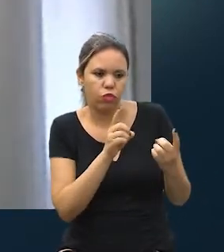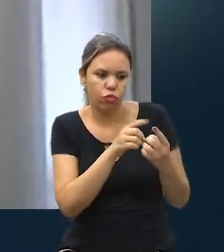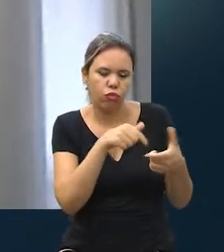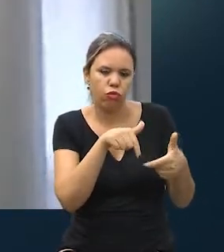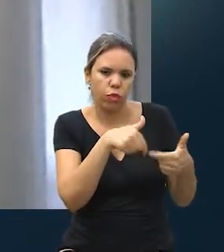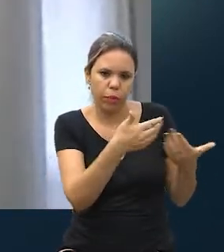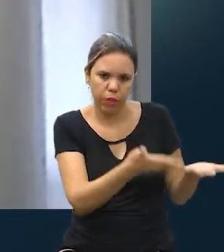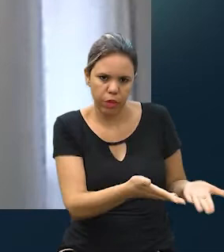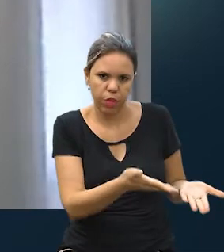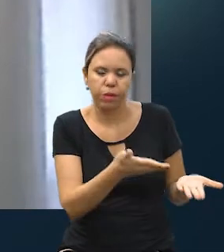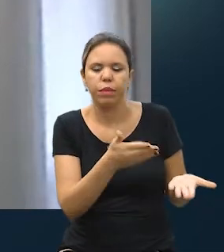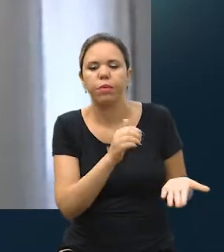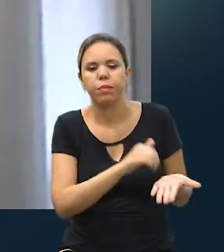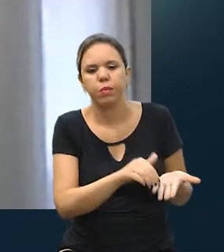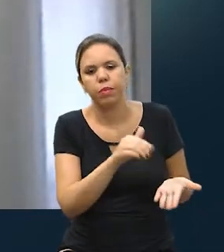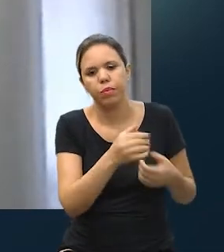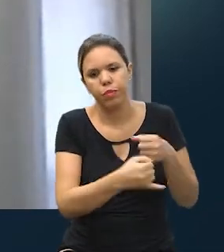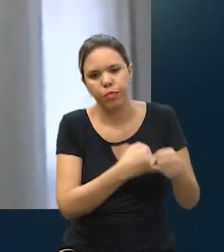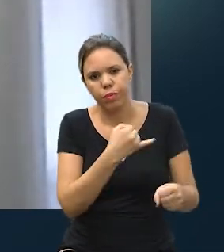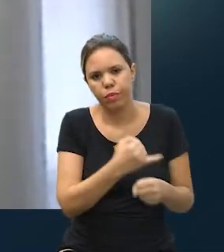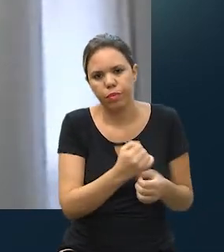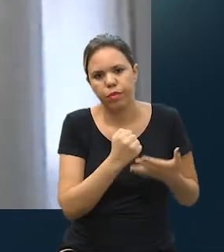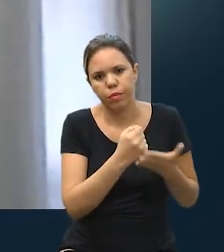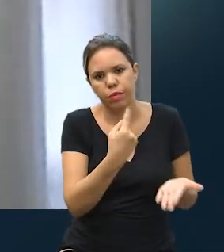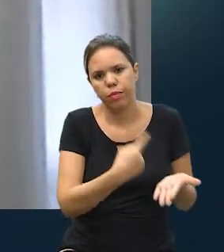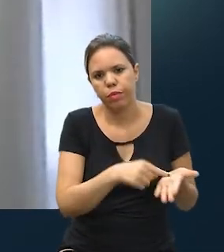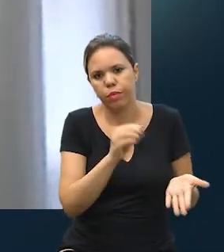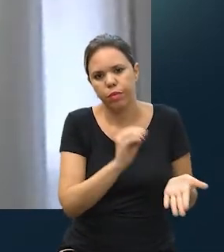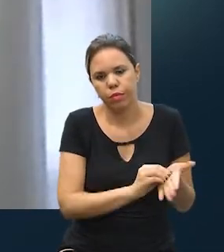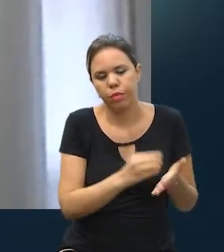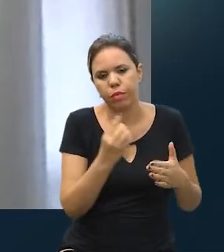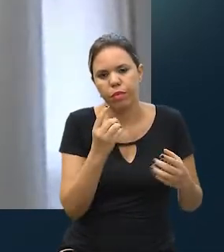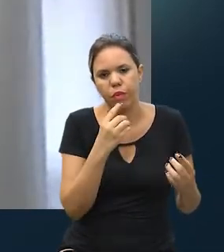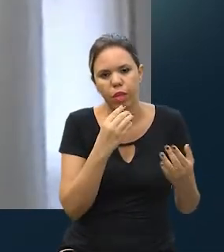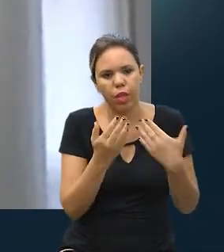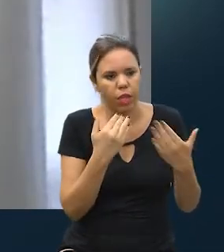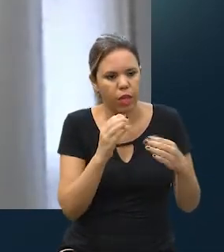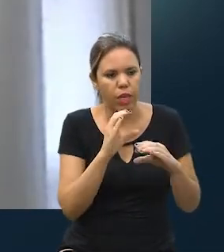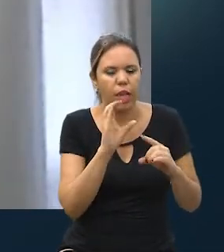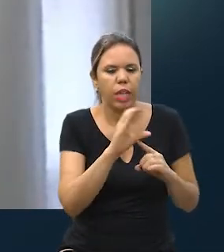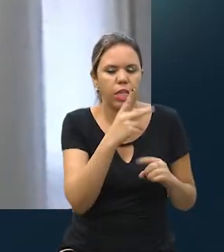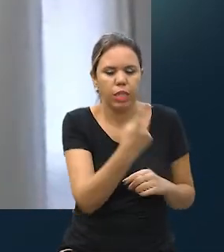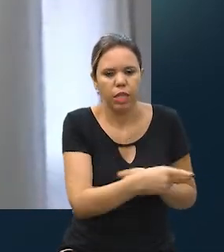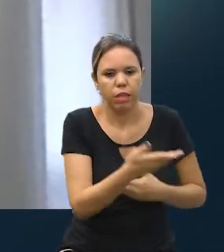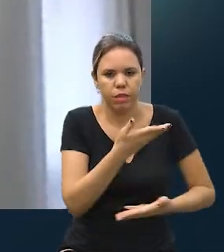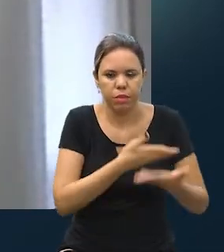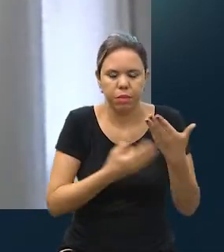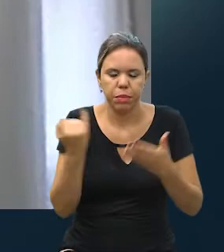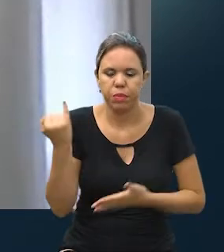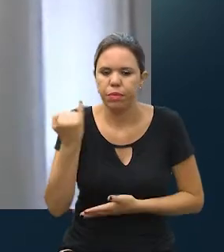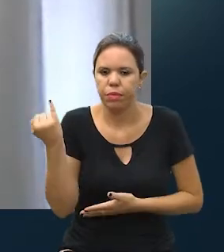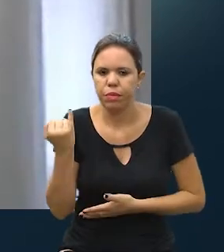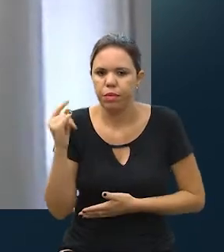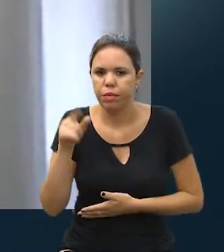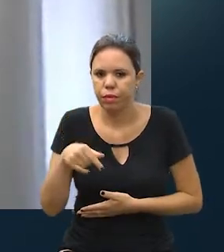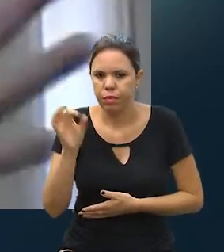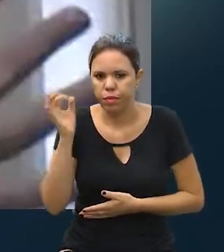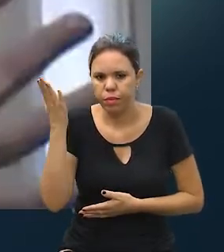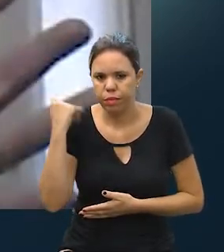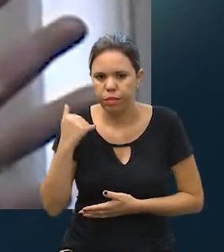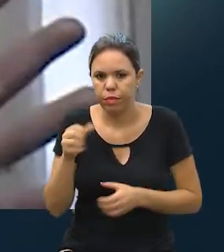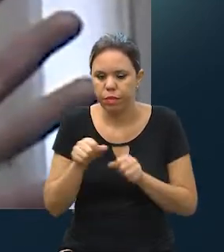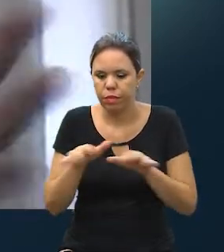serviço para você nessa assessoria remota, você precisa de agendamentos, precisa falar com seus clientes. Então, é uma troca muito importante e isso tenho certeza